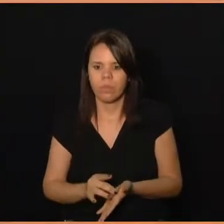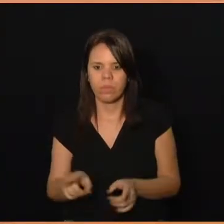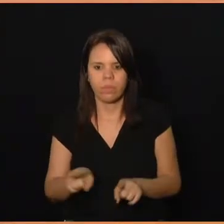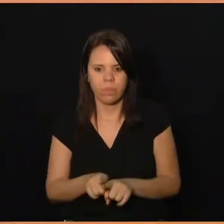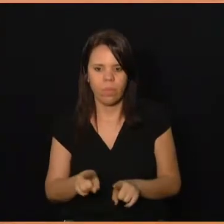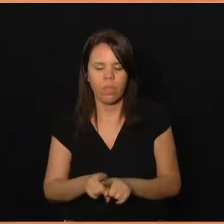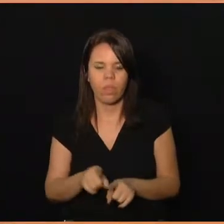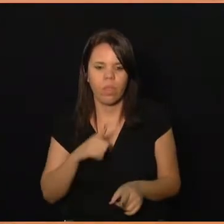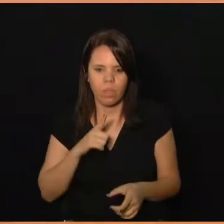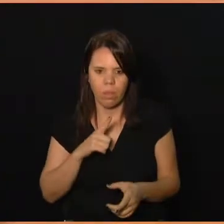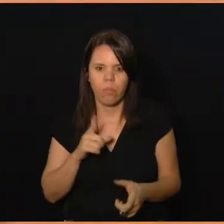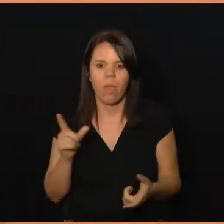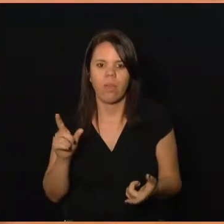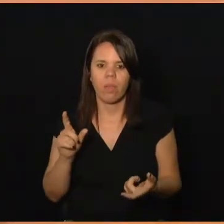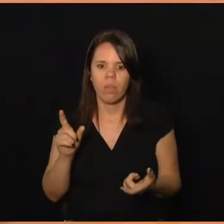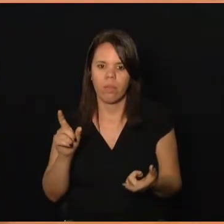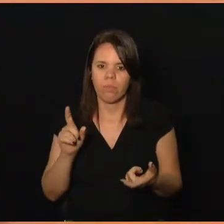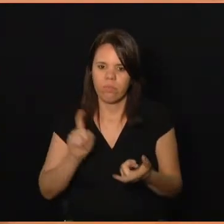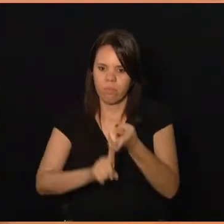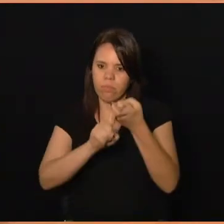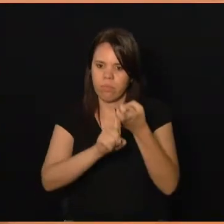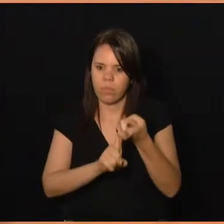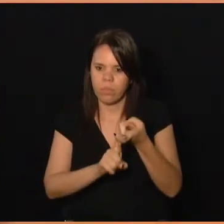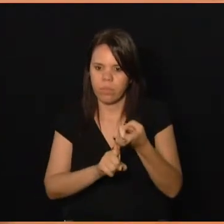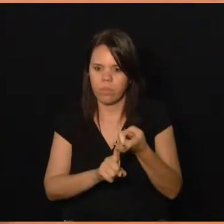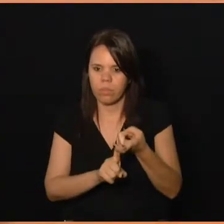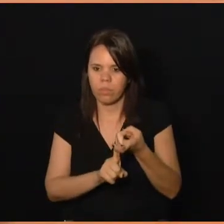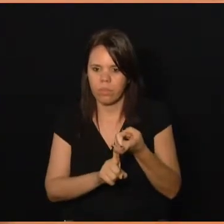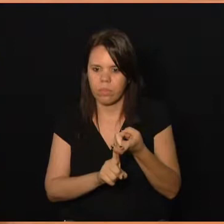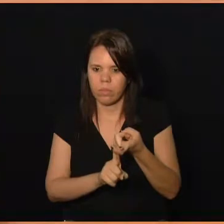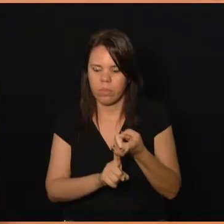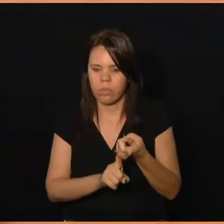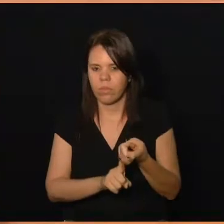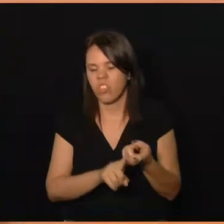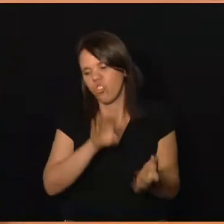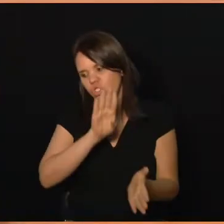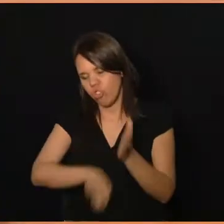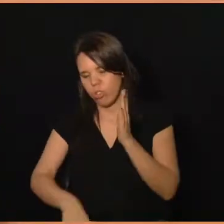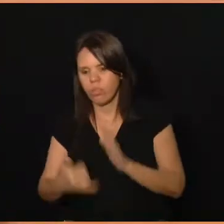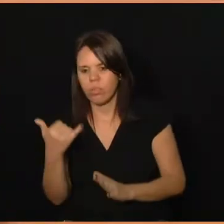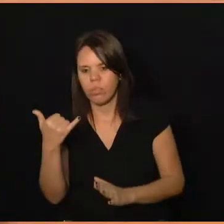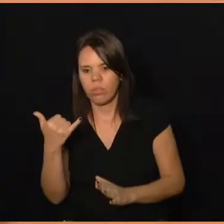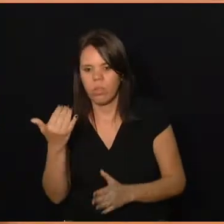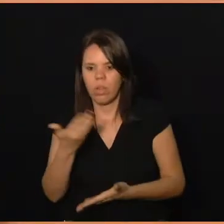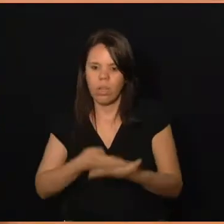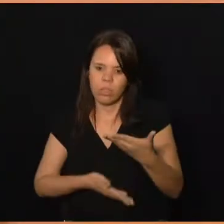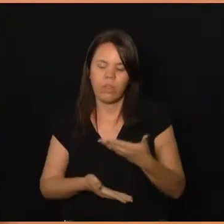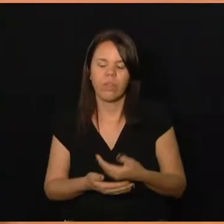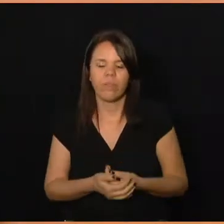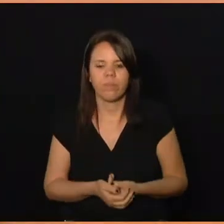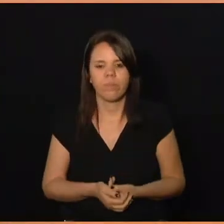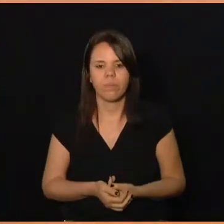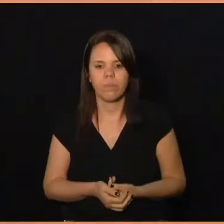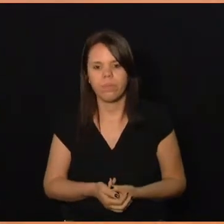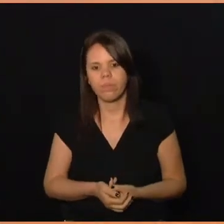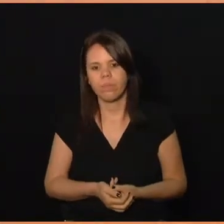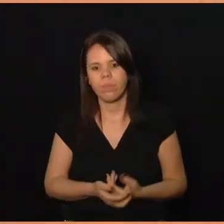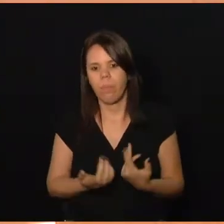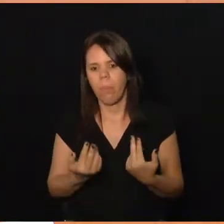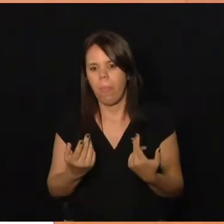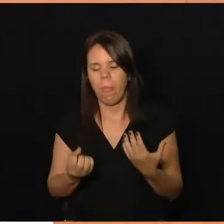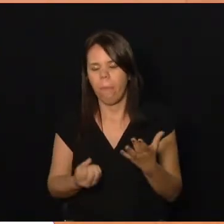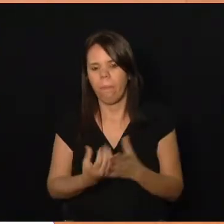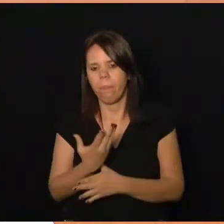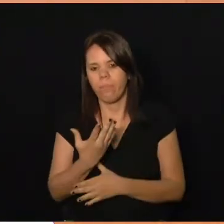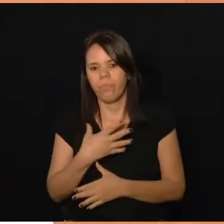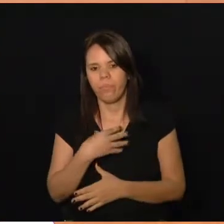punição. E uma das punições é essa. Vai ficar sem celular, é a troca, né? Igual quando ocorre